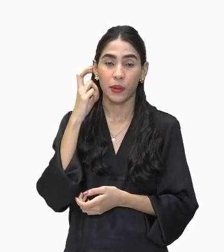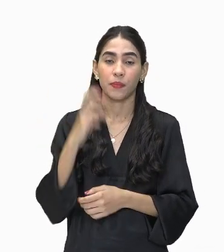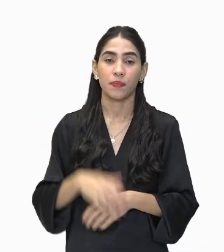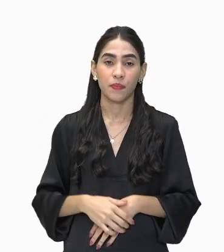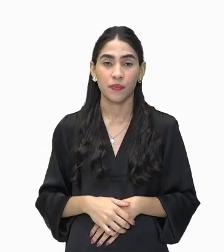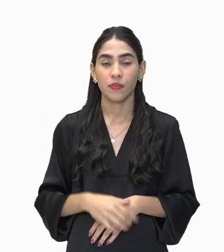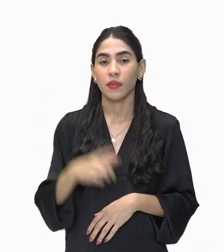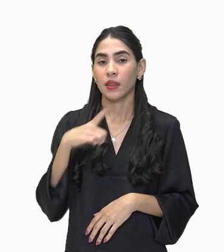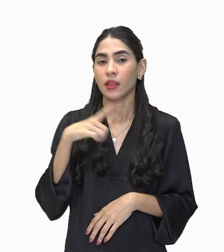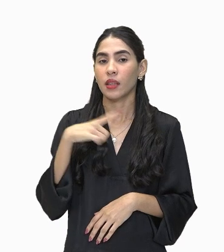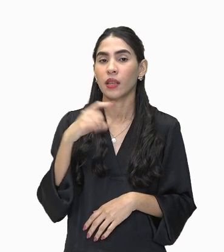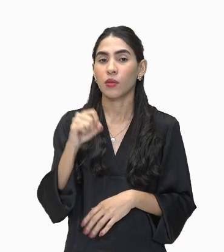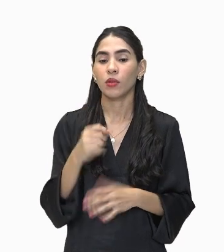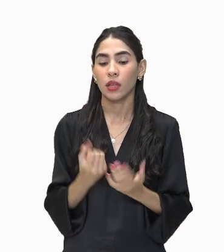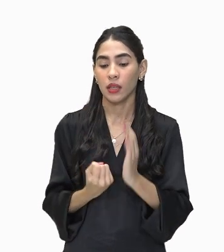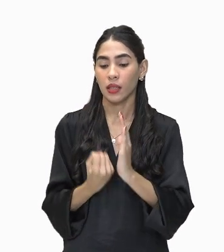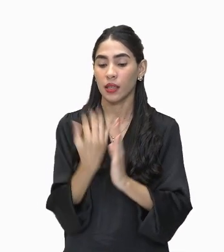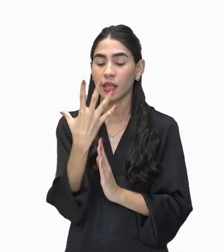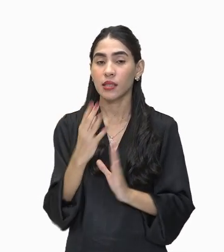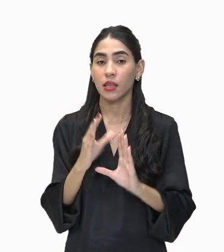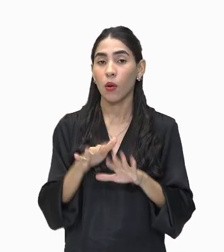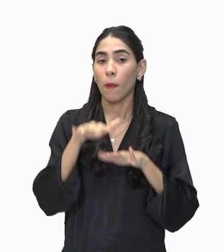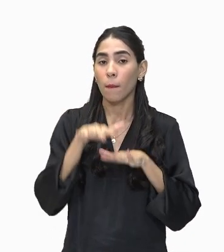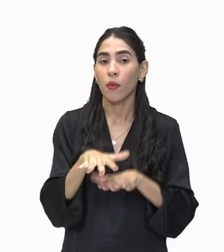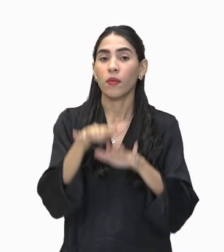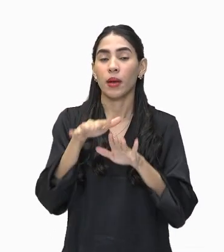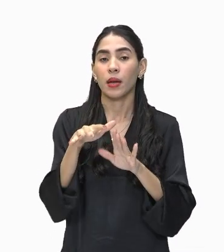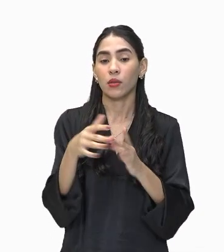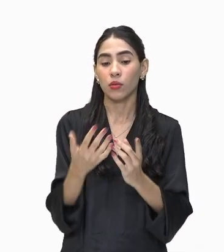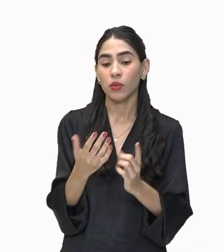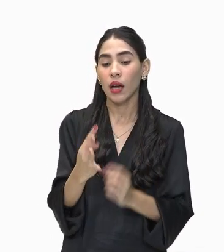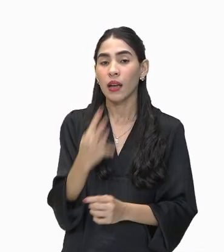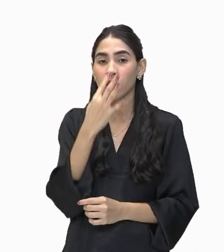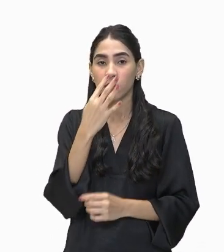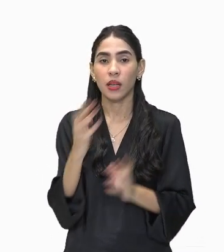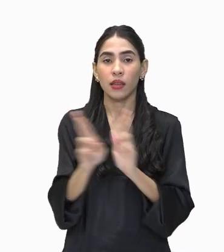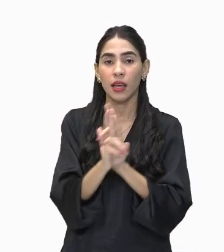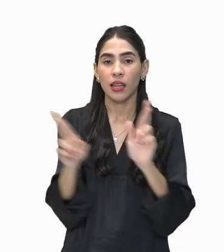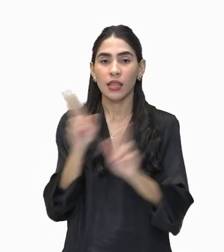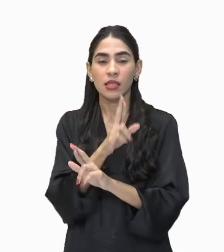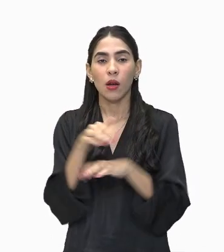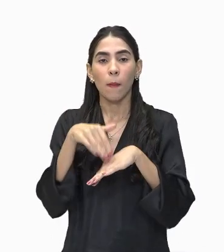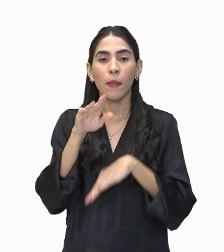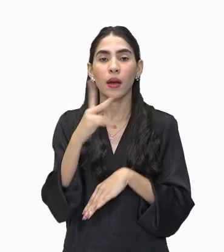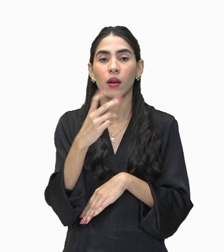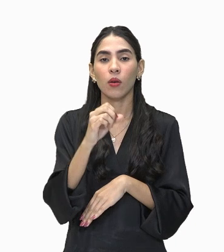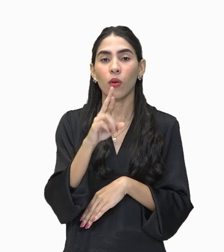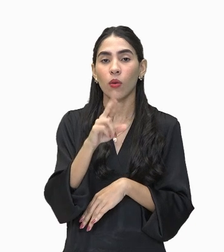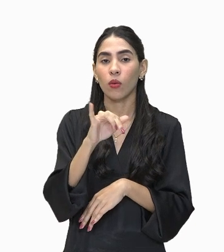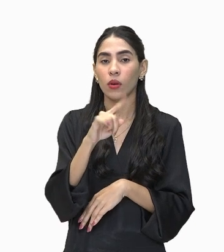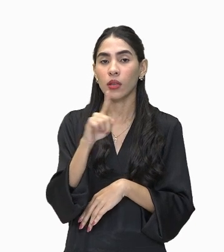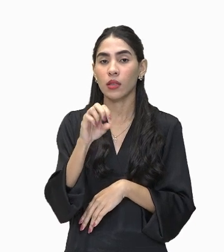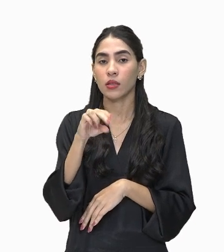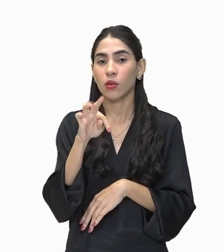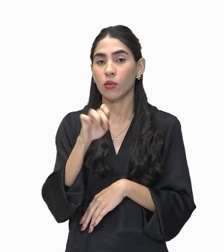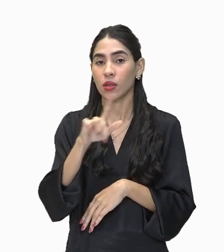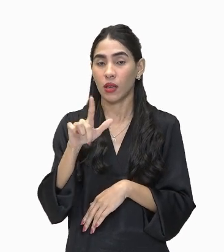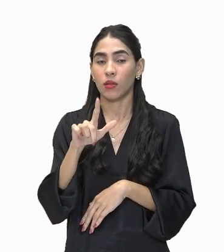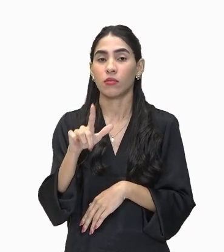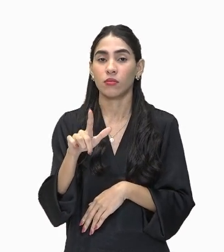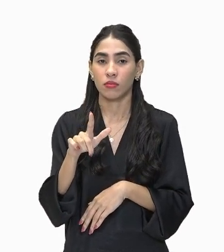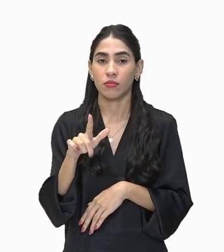Pela formação de movimentos inspirados em relações mais horizontais, né? Que